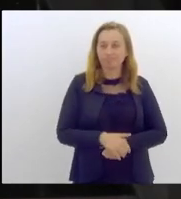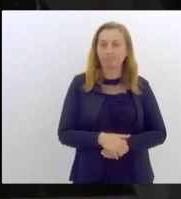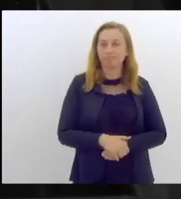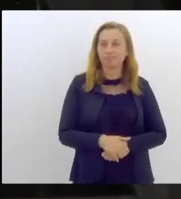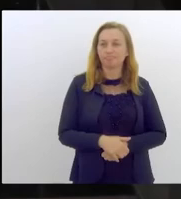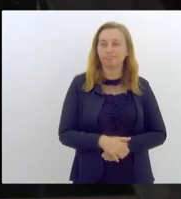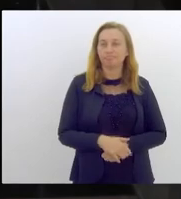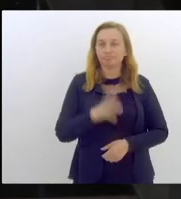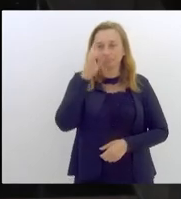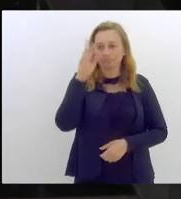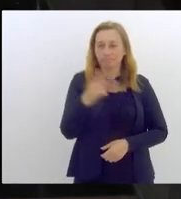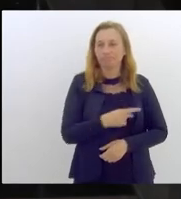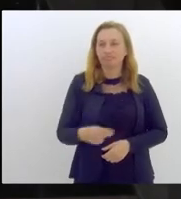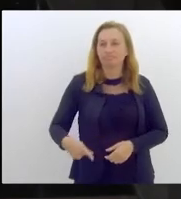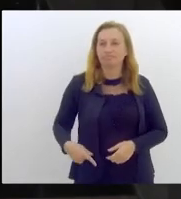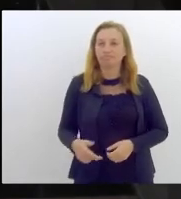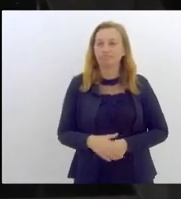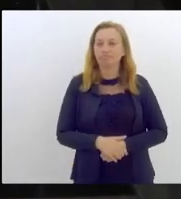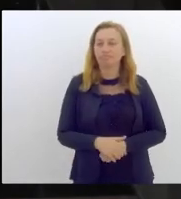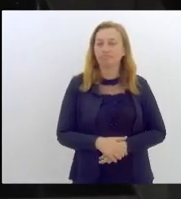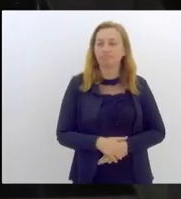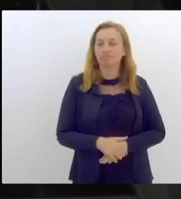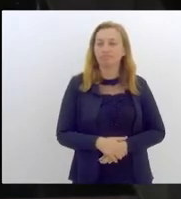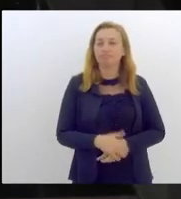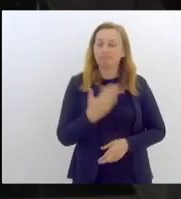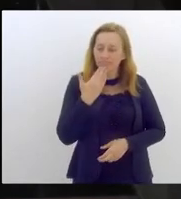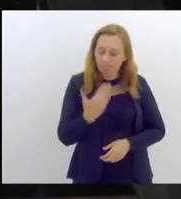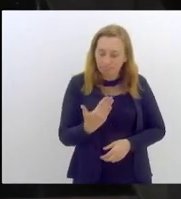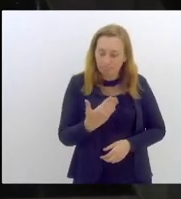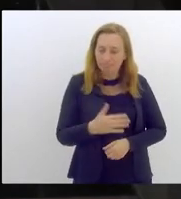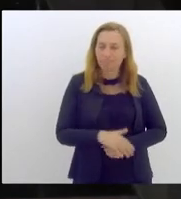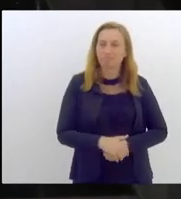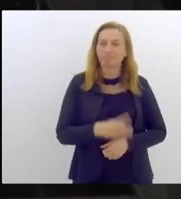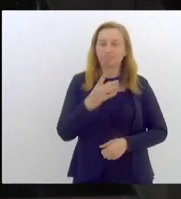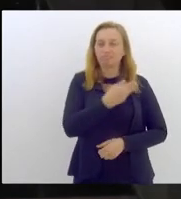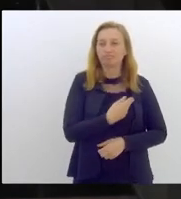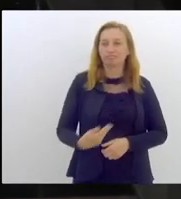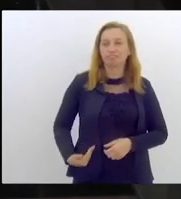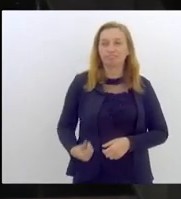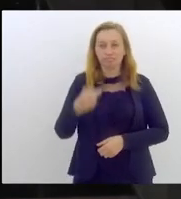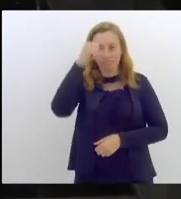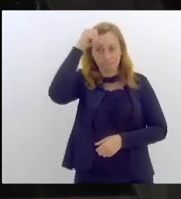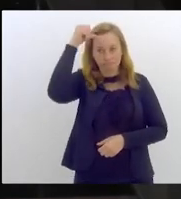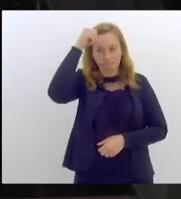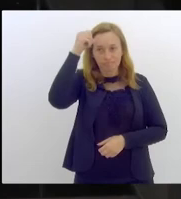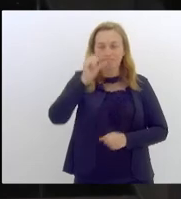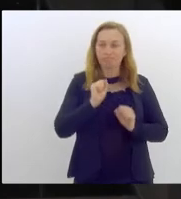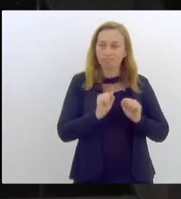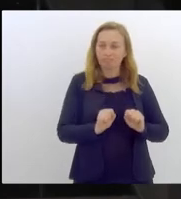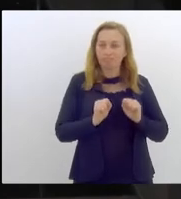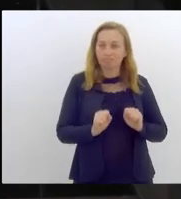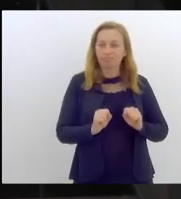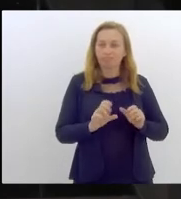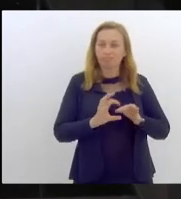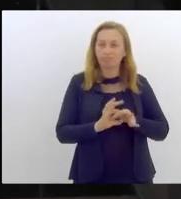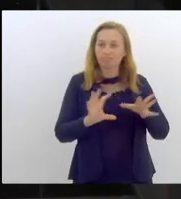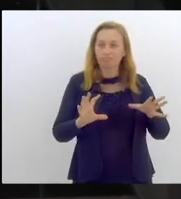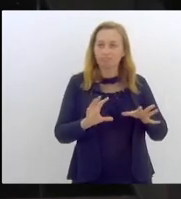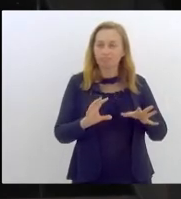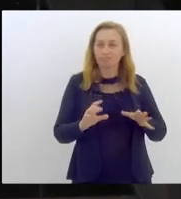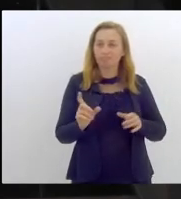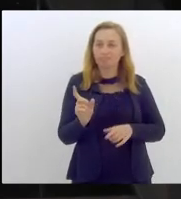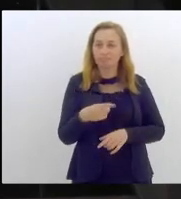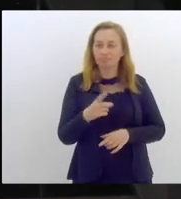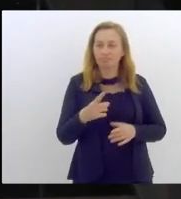hoje o senhor na presidenta para pedir ao Governador Cláudio Castro que possa liberar o